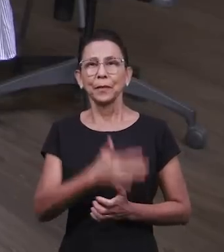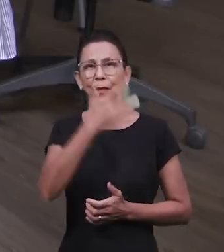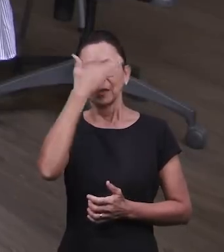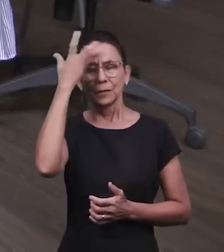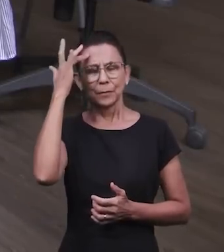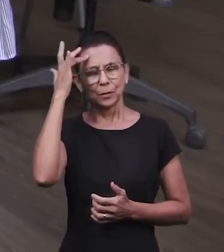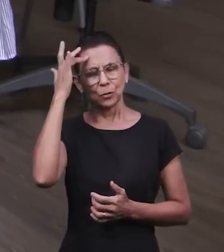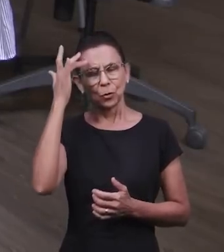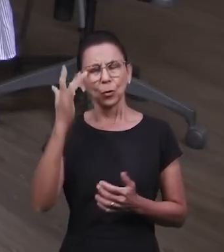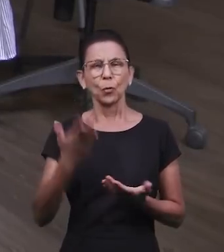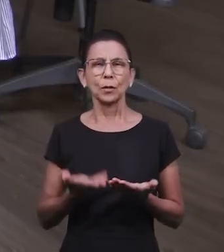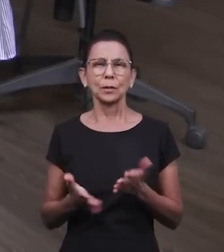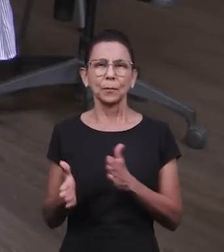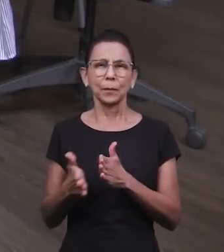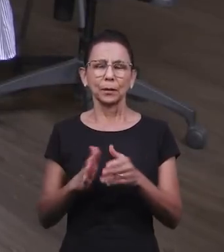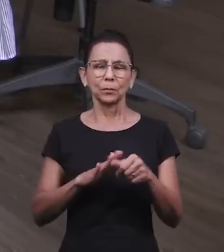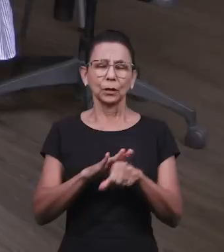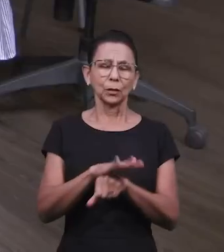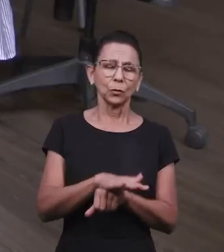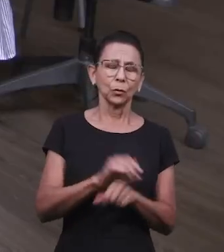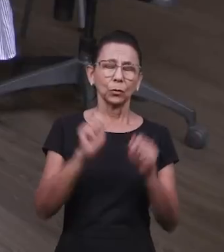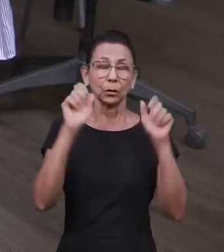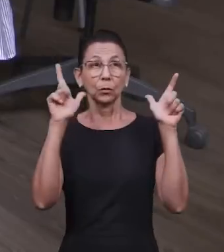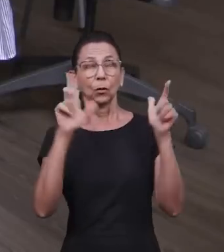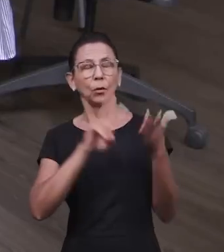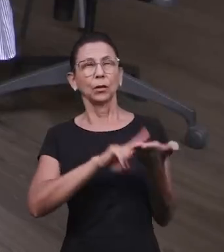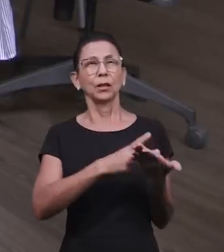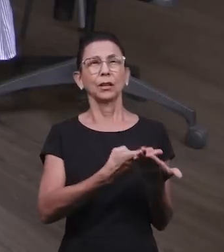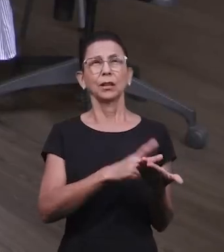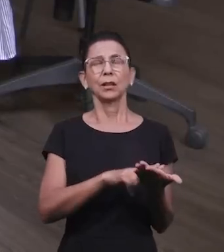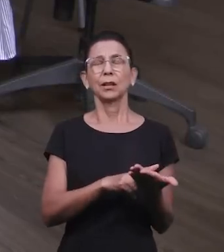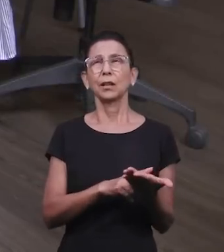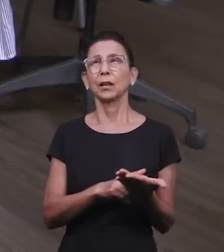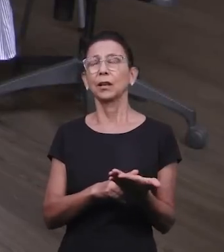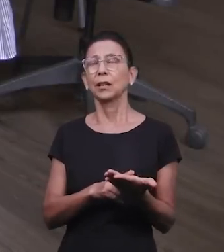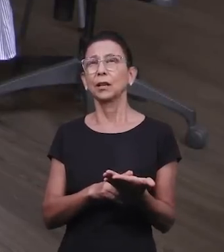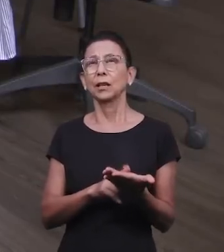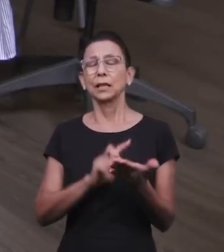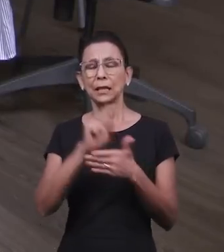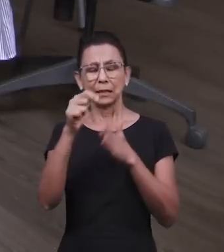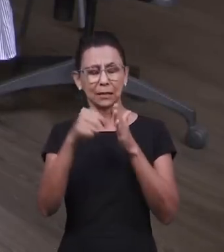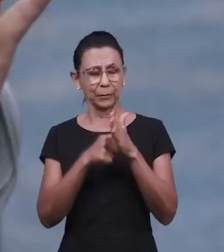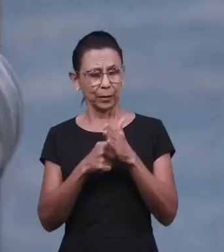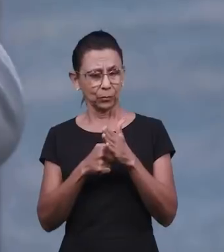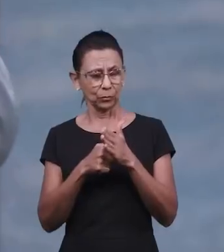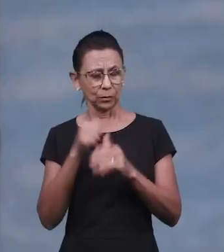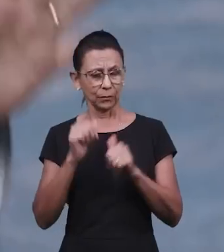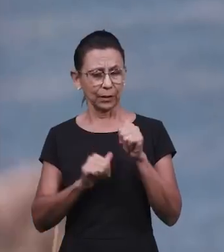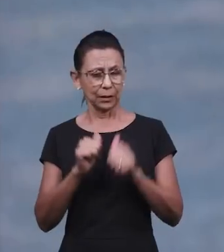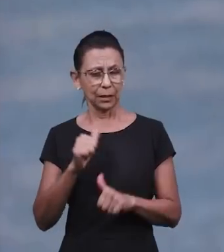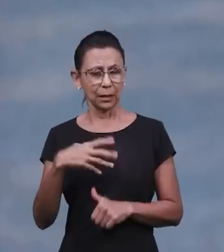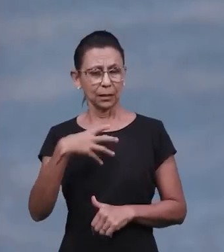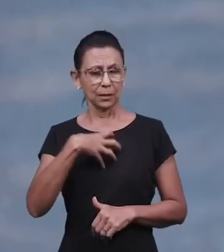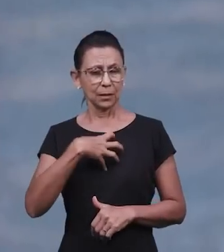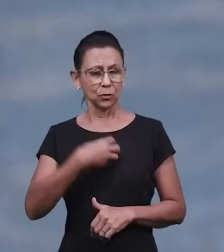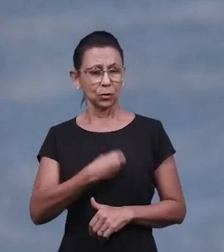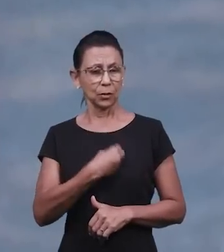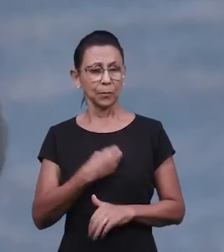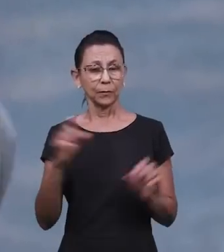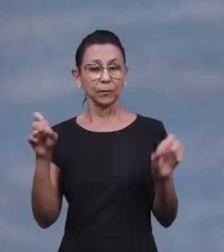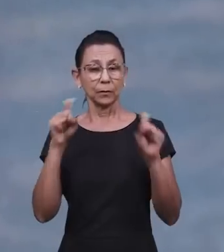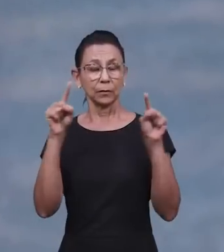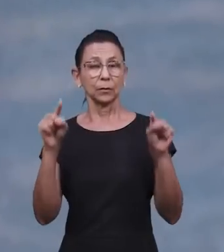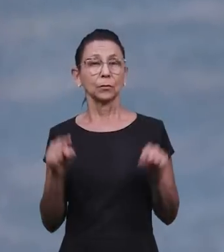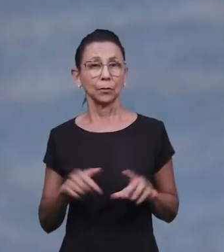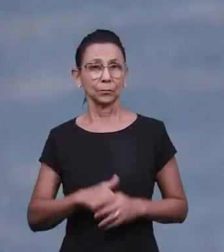com insônia e estão perguntando assim, qual o sentido da minha vida? Então eu poderia falar, a sua explicação ela foi muito precisa porque